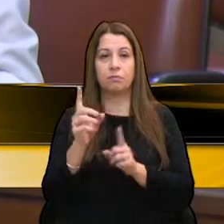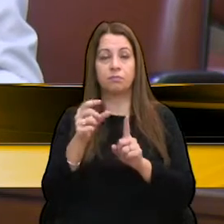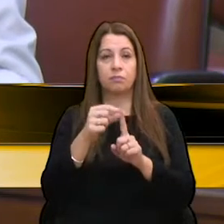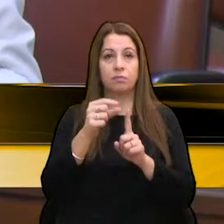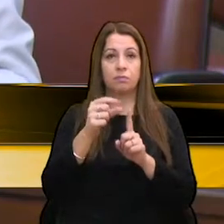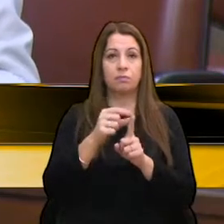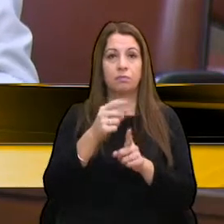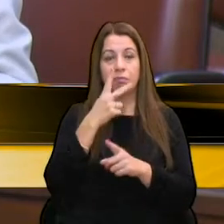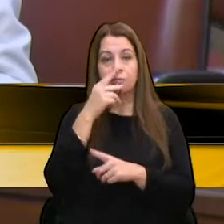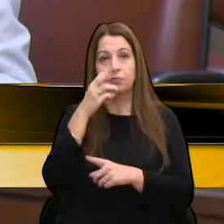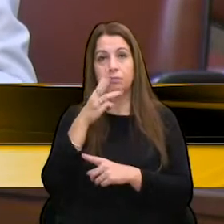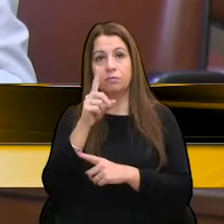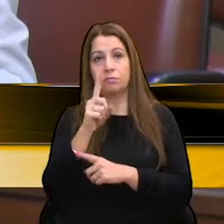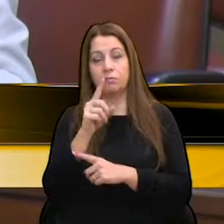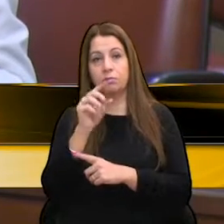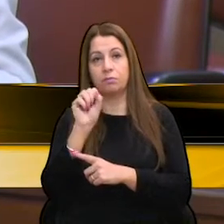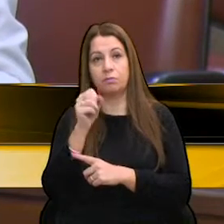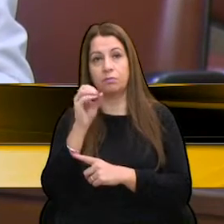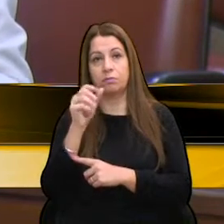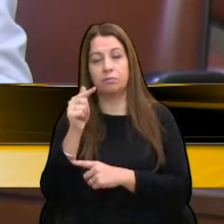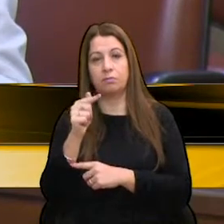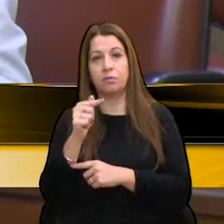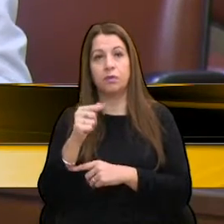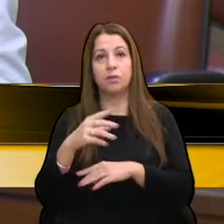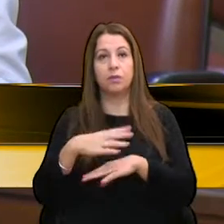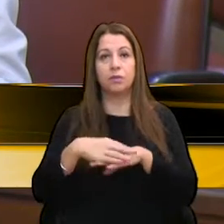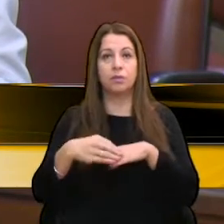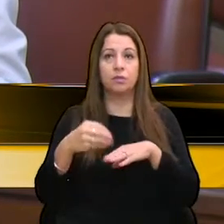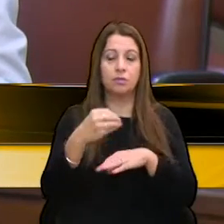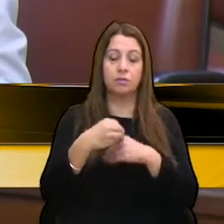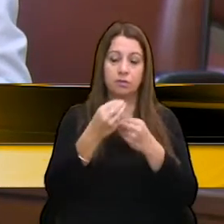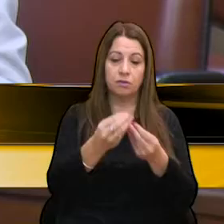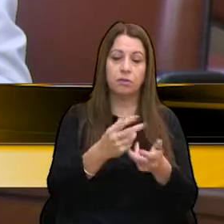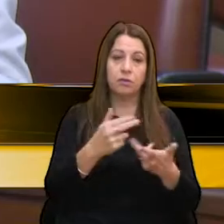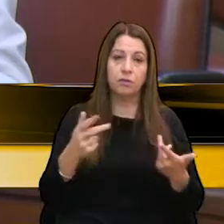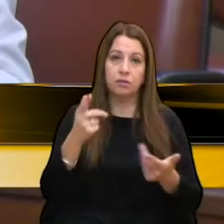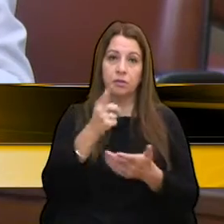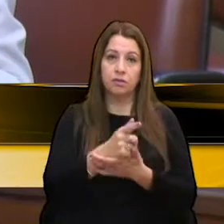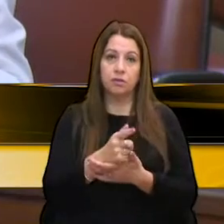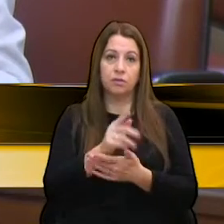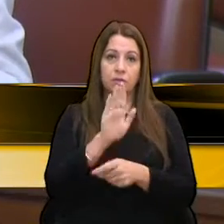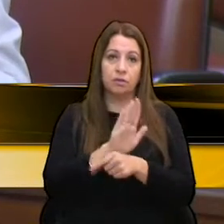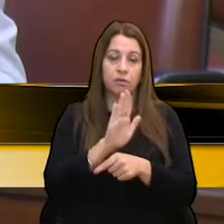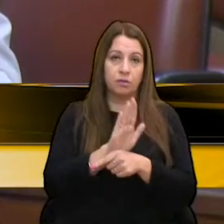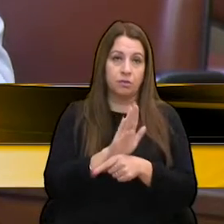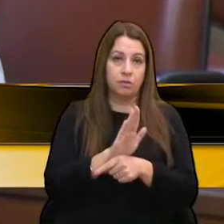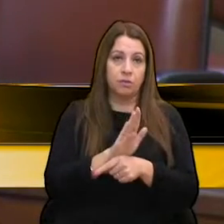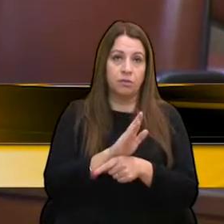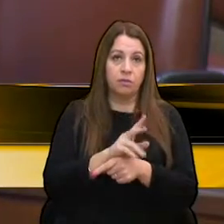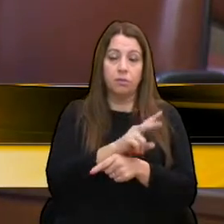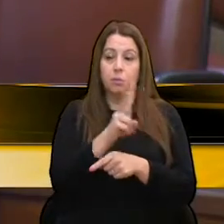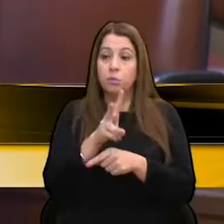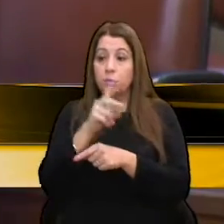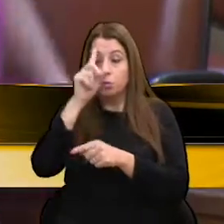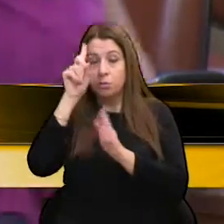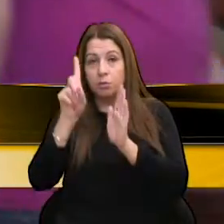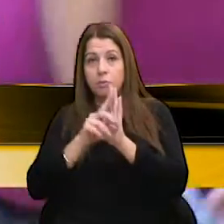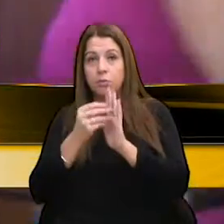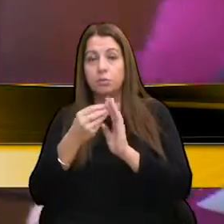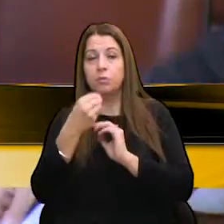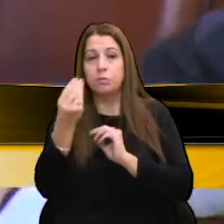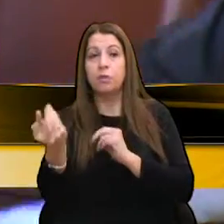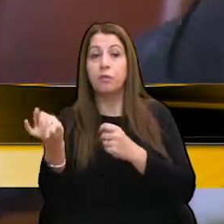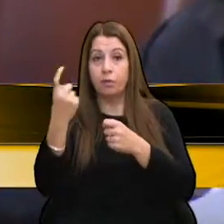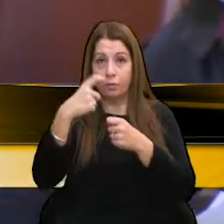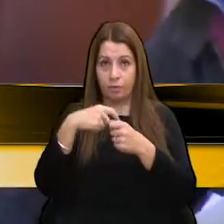equivalente a $31.807, em um calçado doado para uma campanha beneficente, e procuraram a dona do dinheiro para fazer